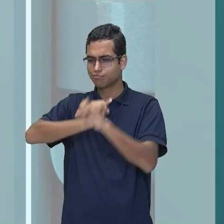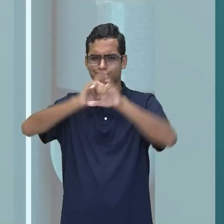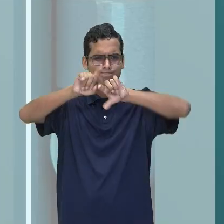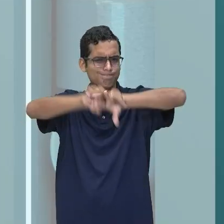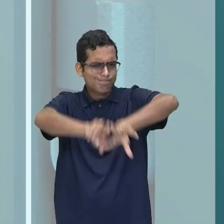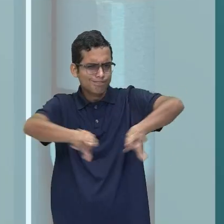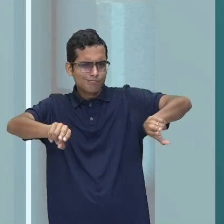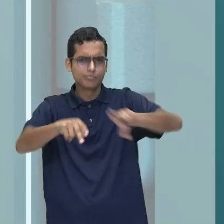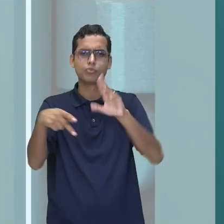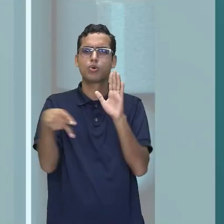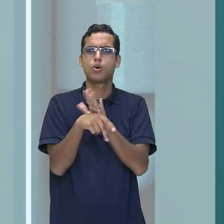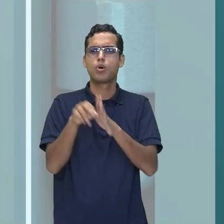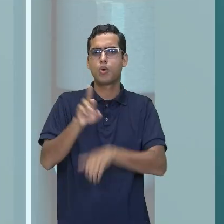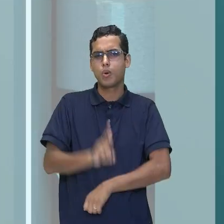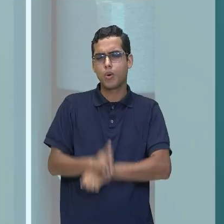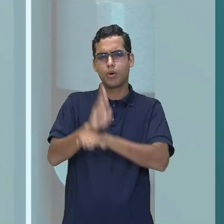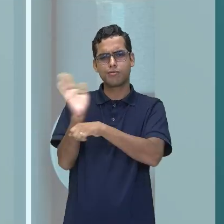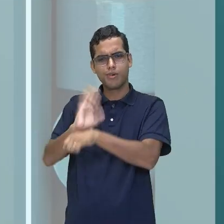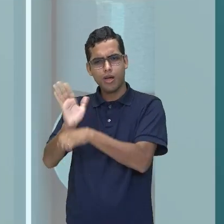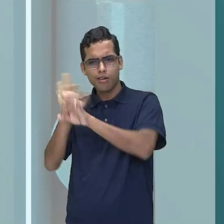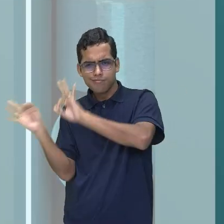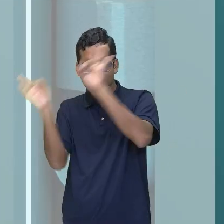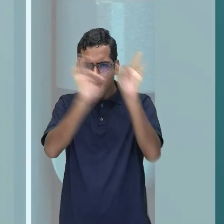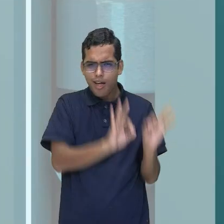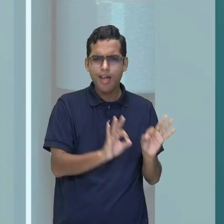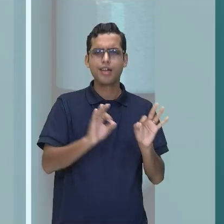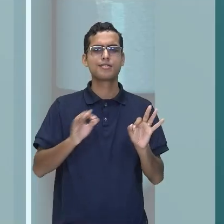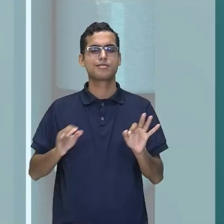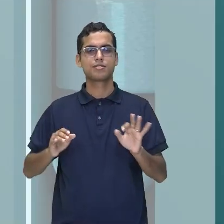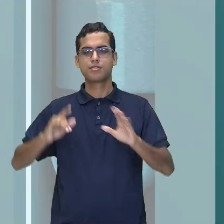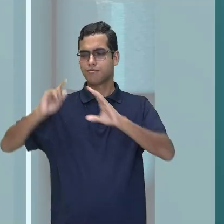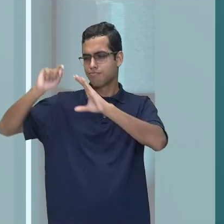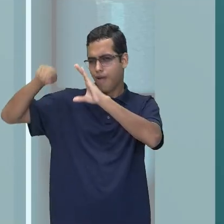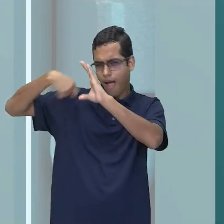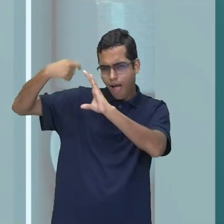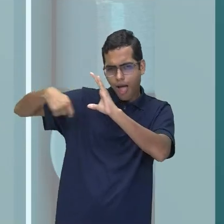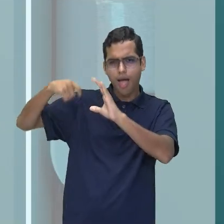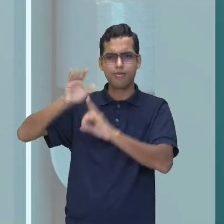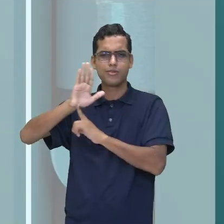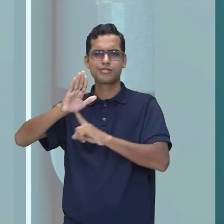vários vídeos ensinando regras